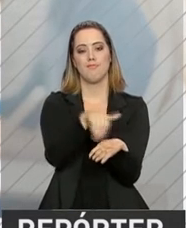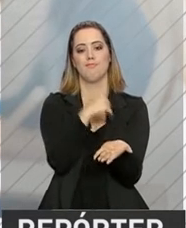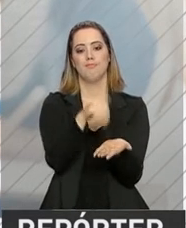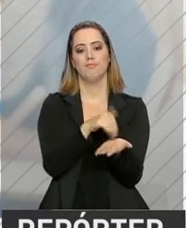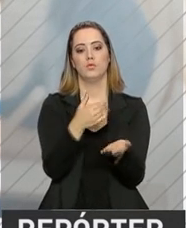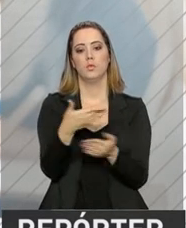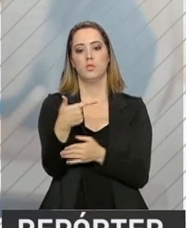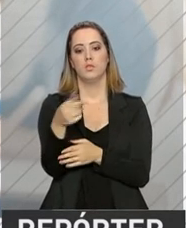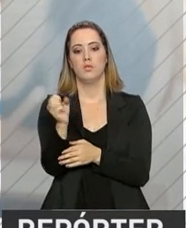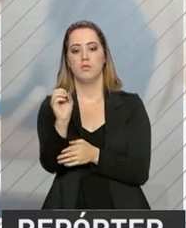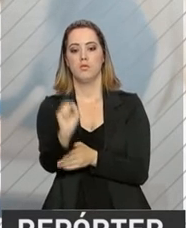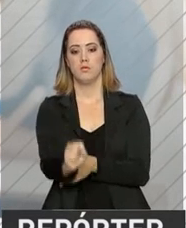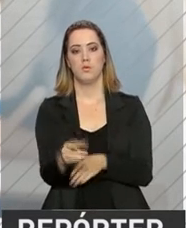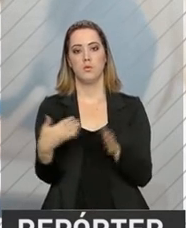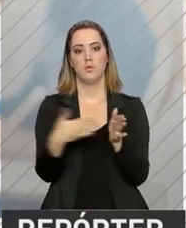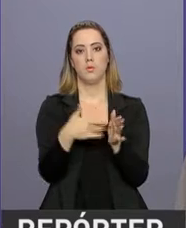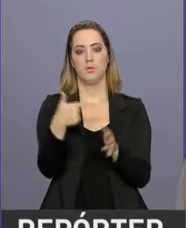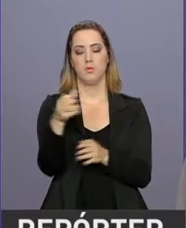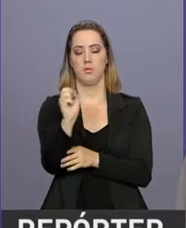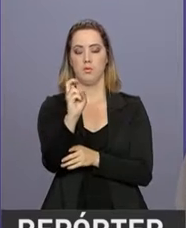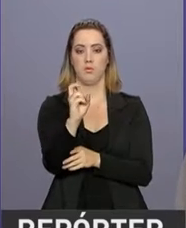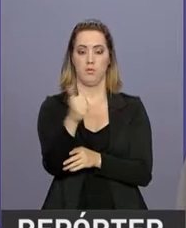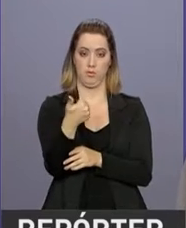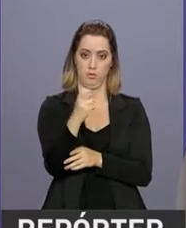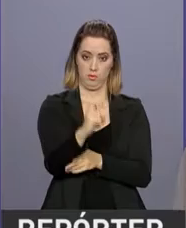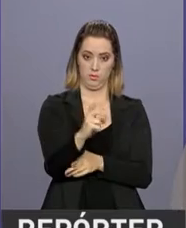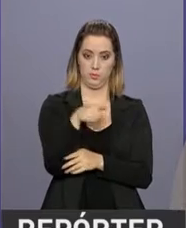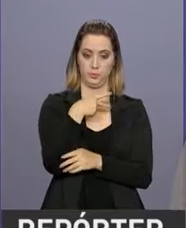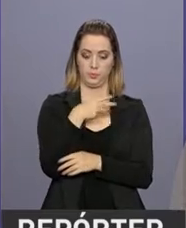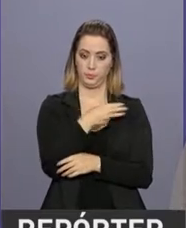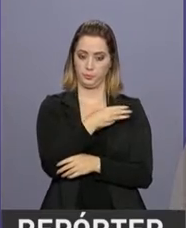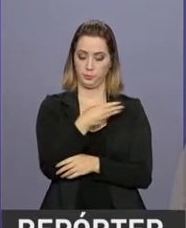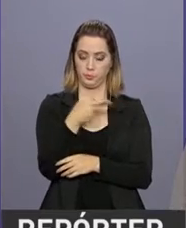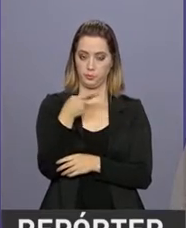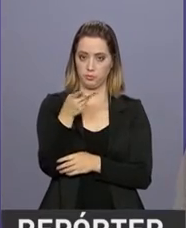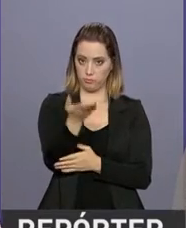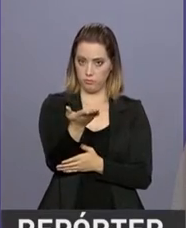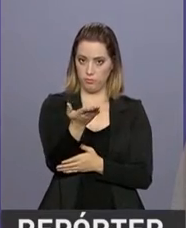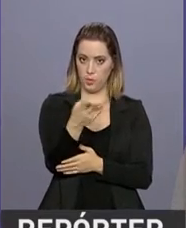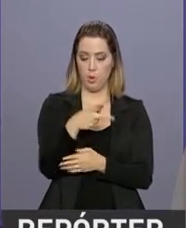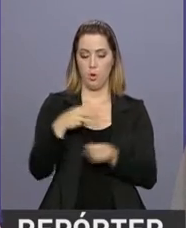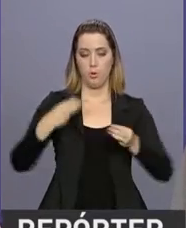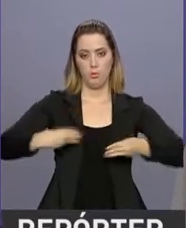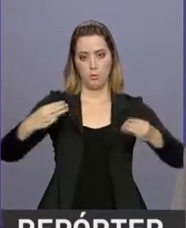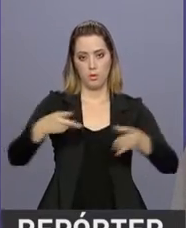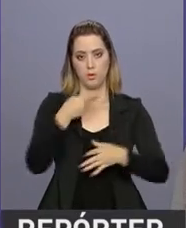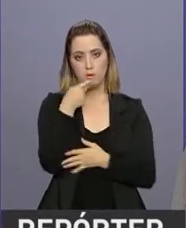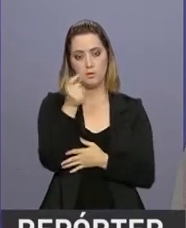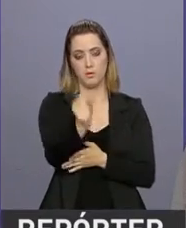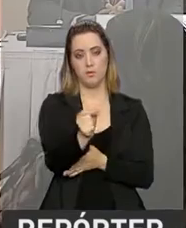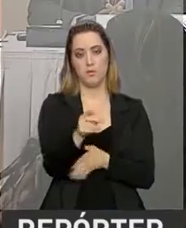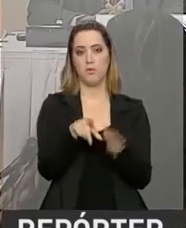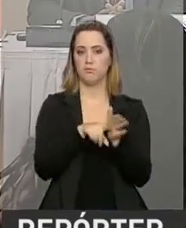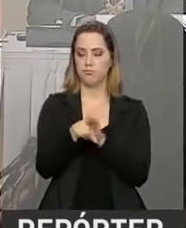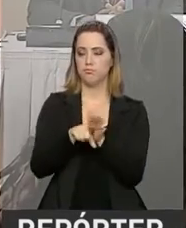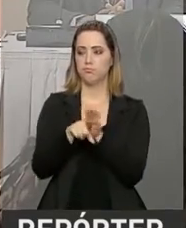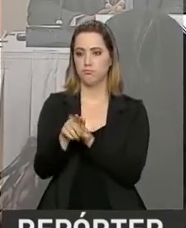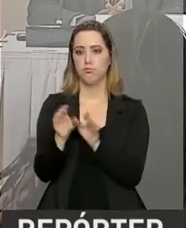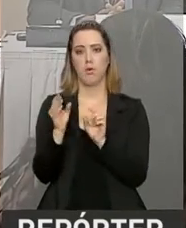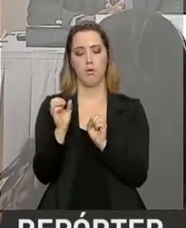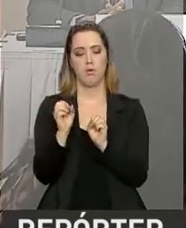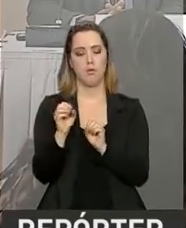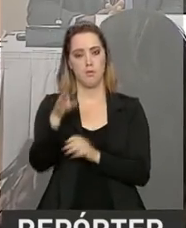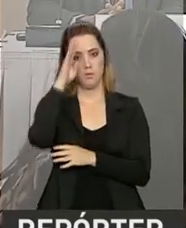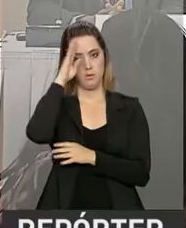2005 e 2015 segundo o ministro da educação mendonça filho os dados do censo reforçam a necessidade